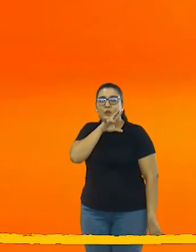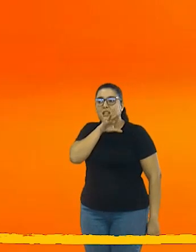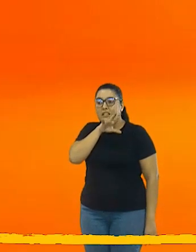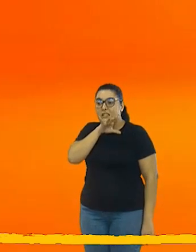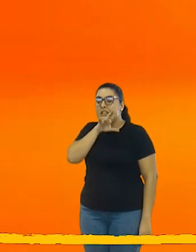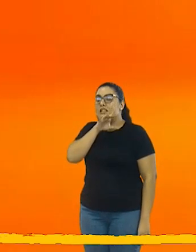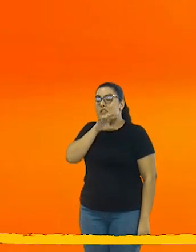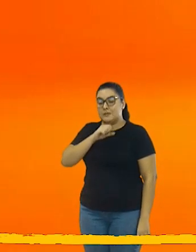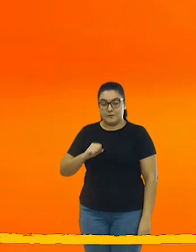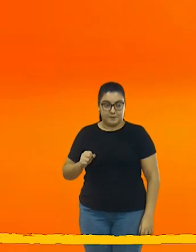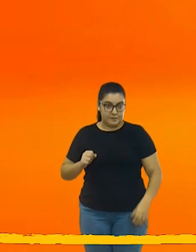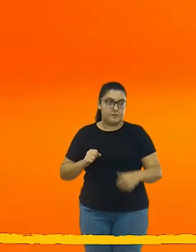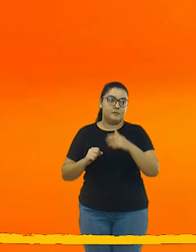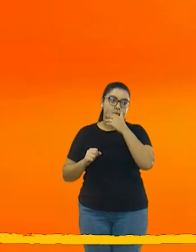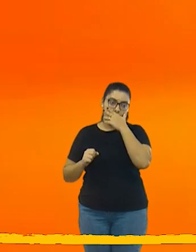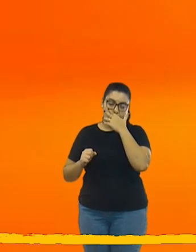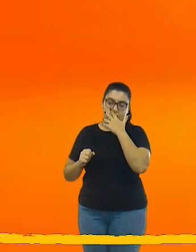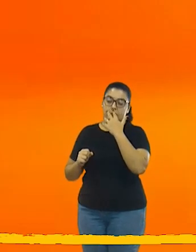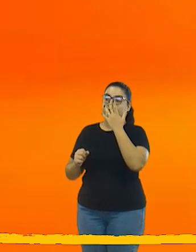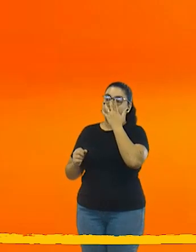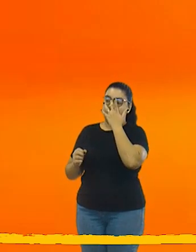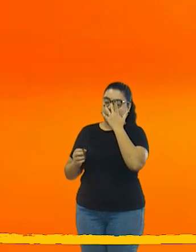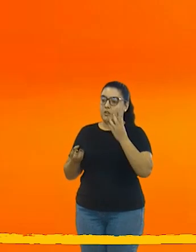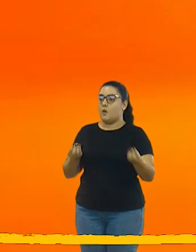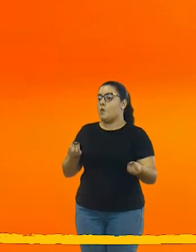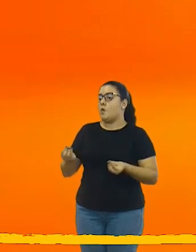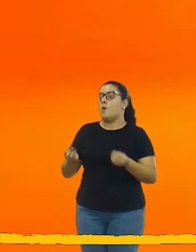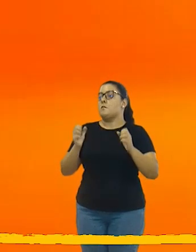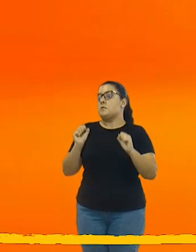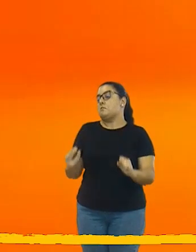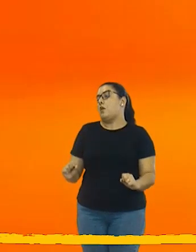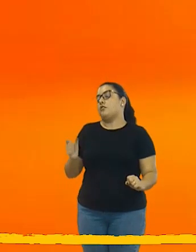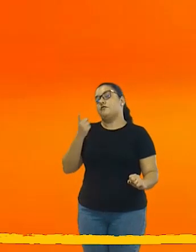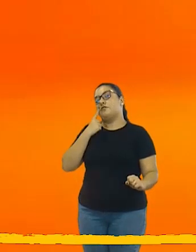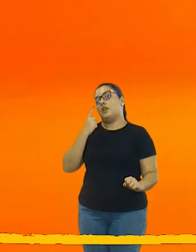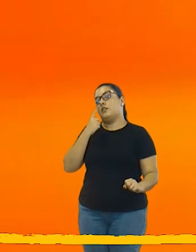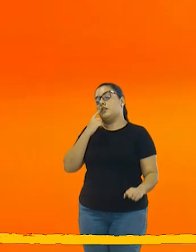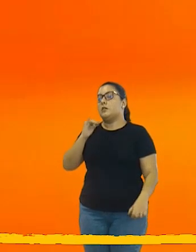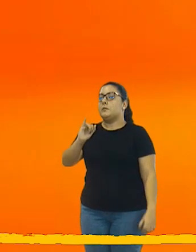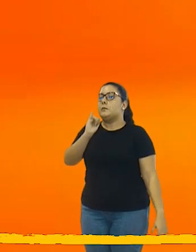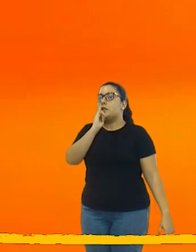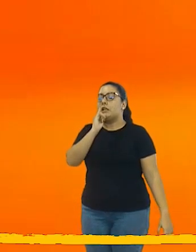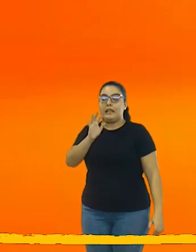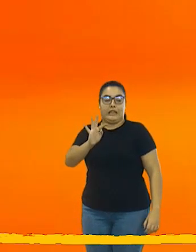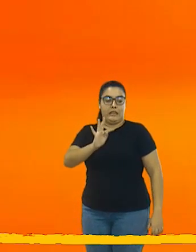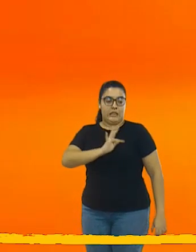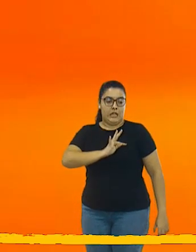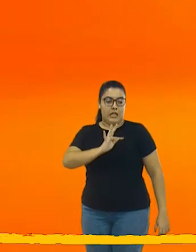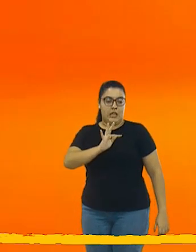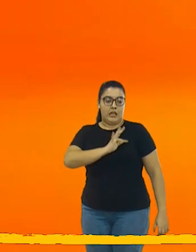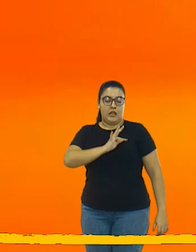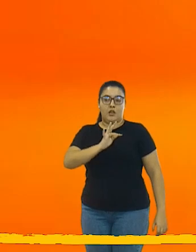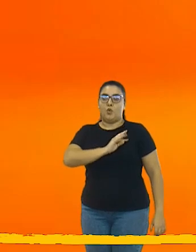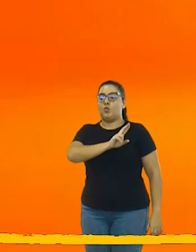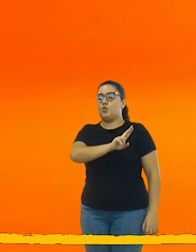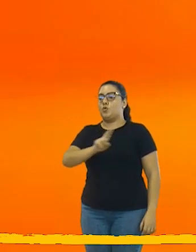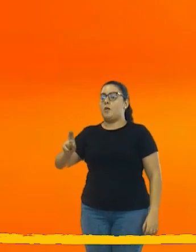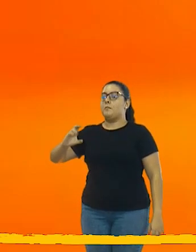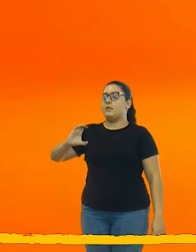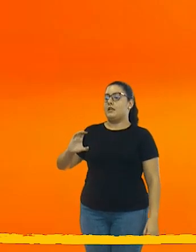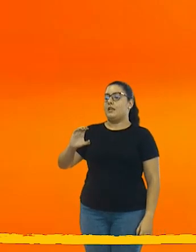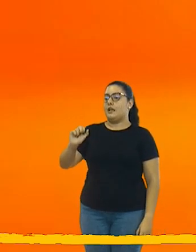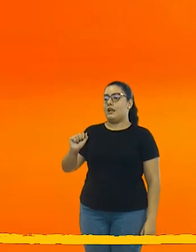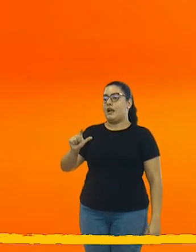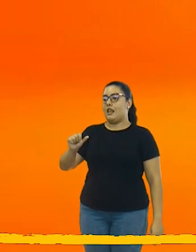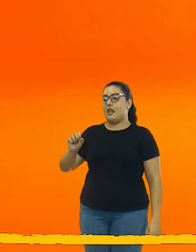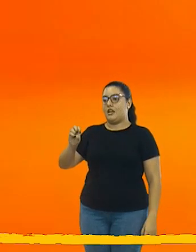termos naturais. Mas como é que a gente pode corrigir isso, pessoal? Com uma técnica chamada calagem. Você